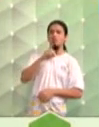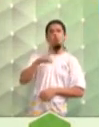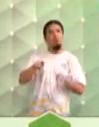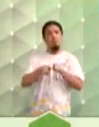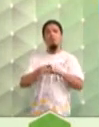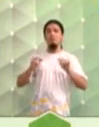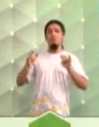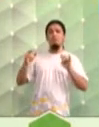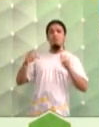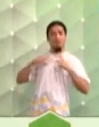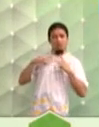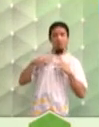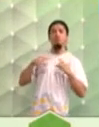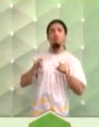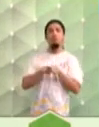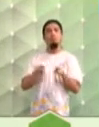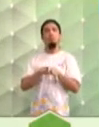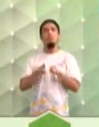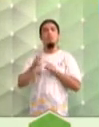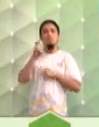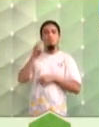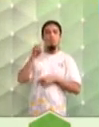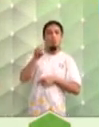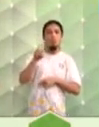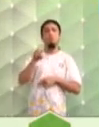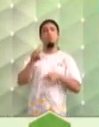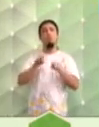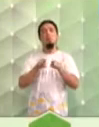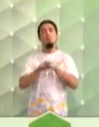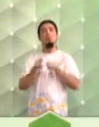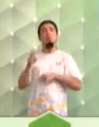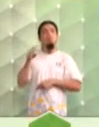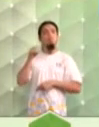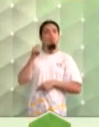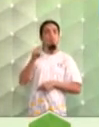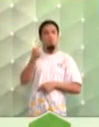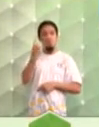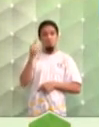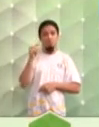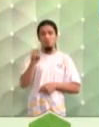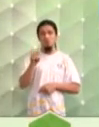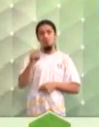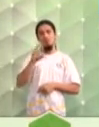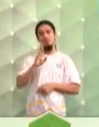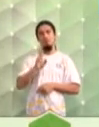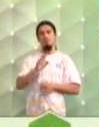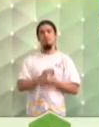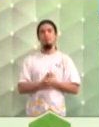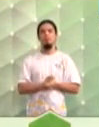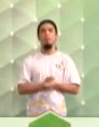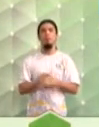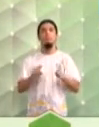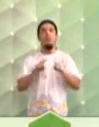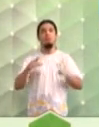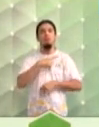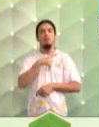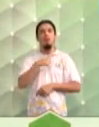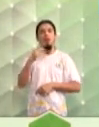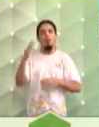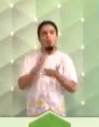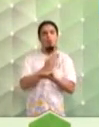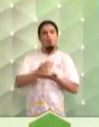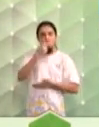5 prêmios de R$200 e um de R$1.000. E pouco importa o valor. Nós tivemos, por exemplo, pessoas que